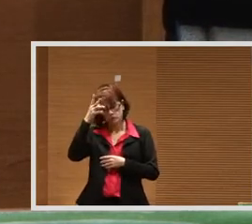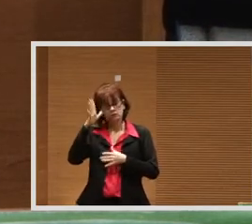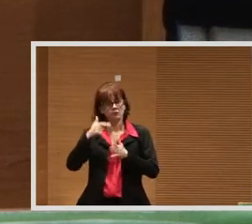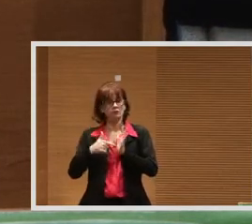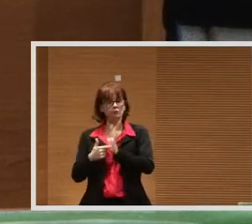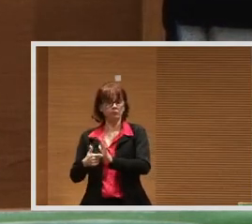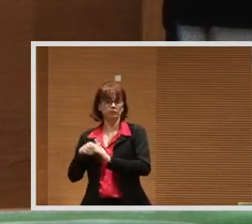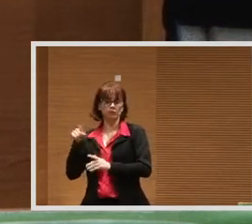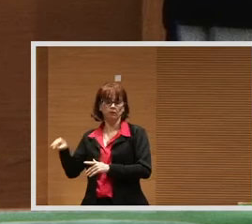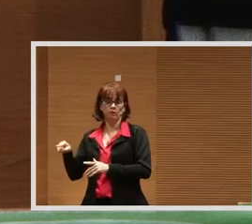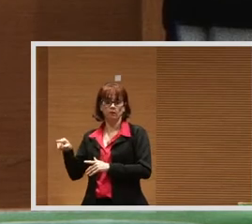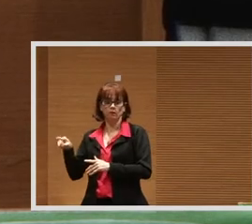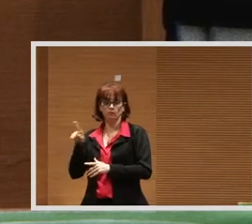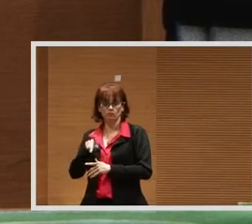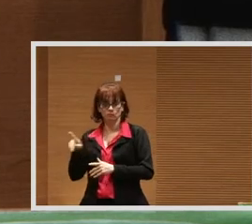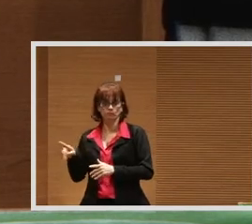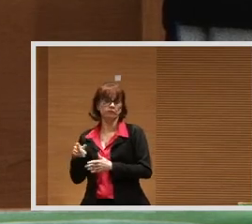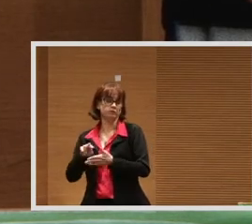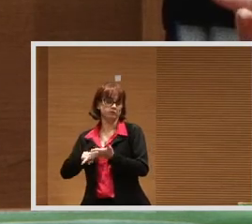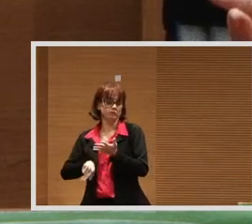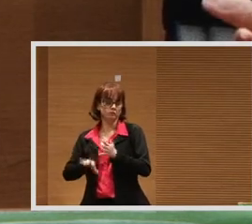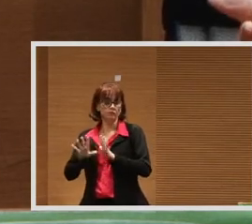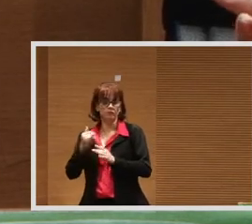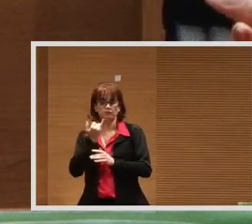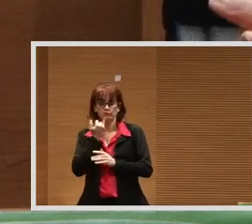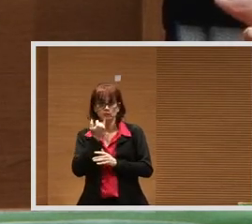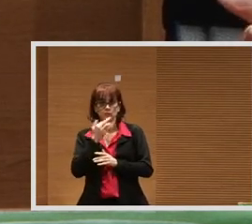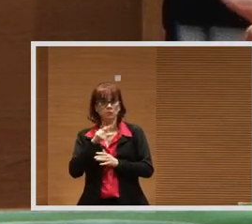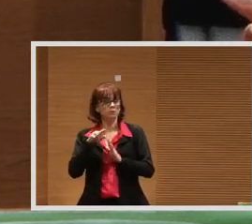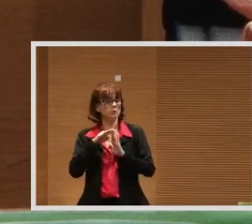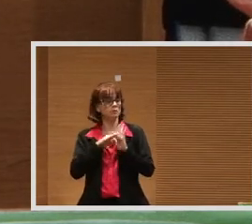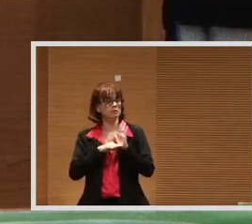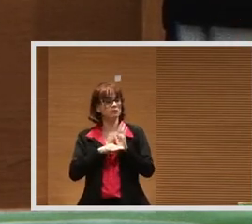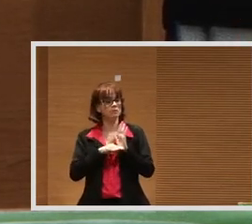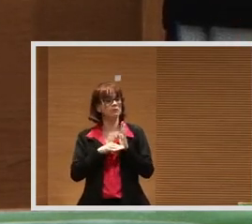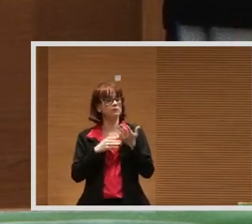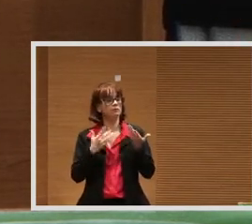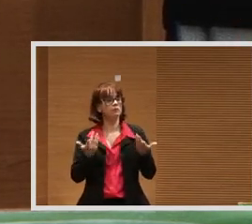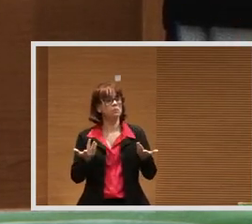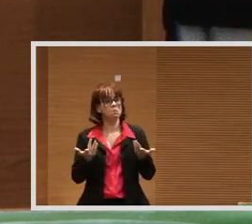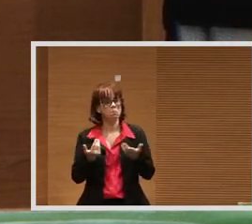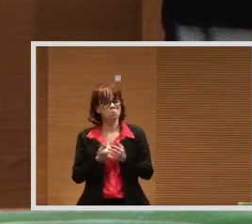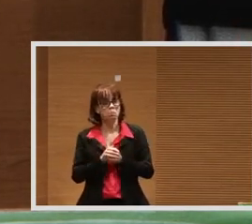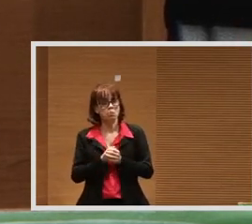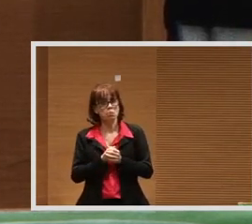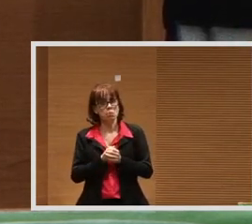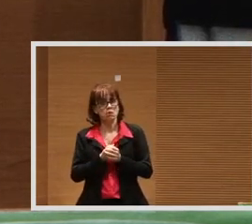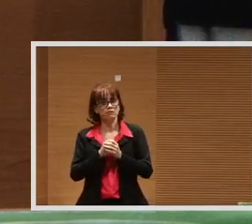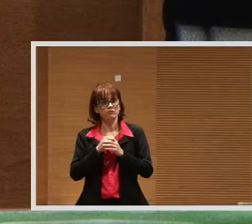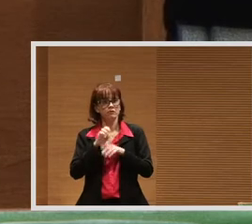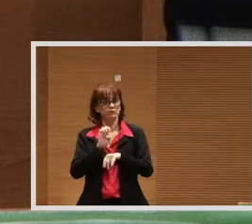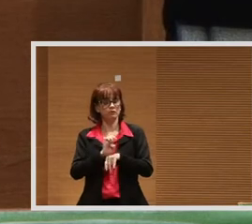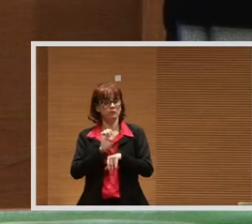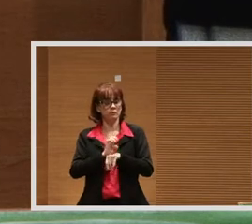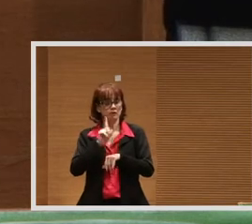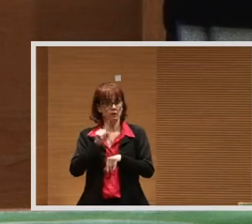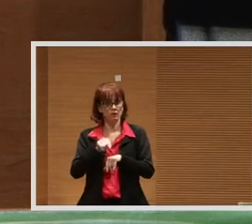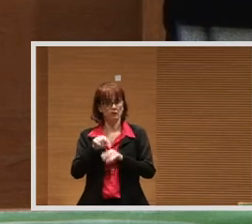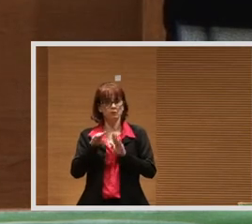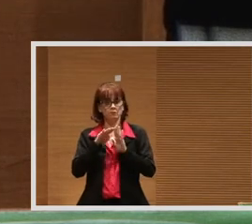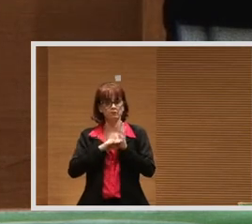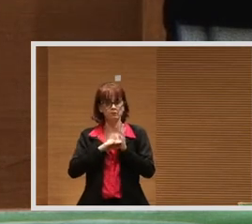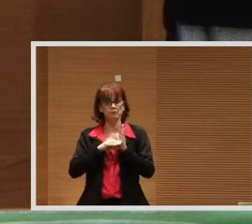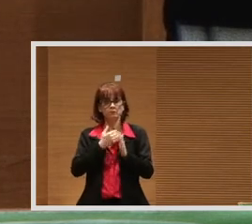essa realidade, etc. Mas, infelizmente, não é um programa de Estado, é um programa de governo.